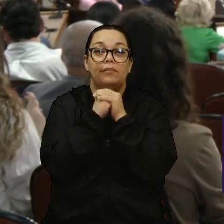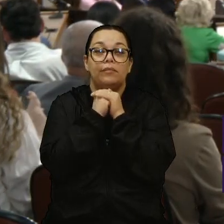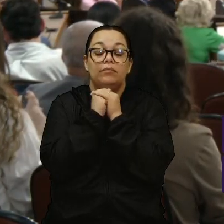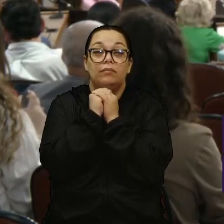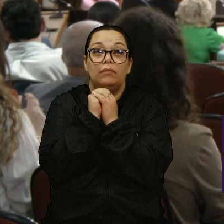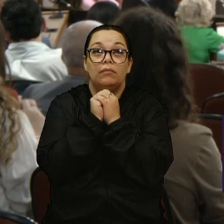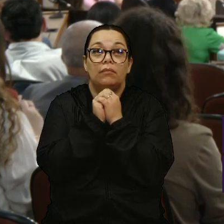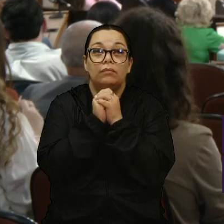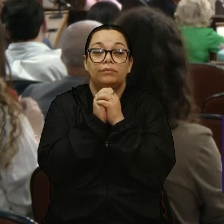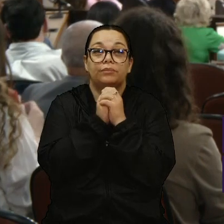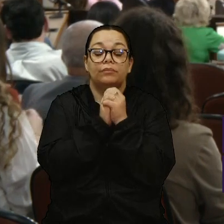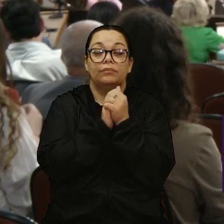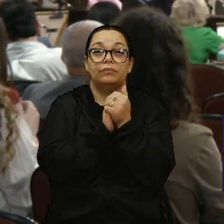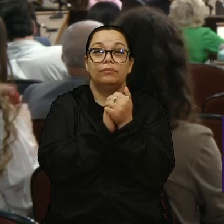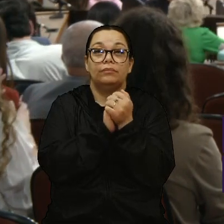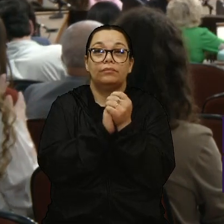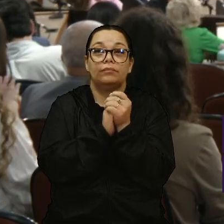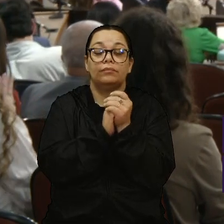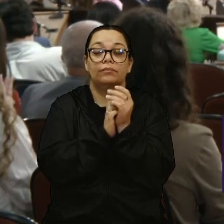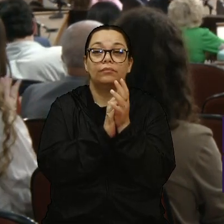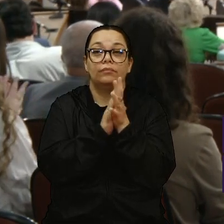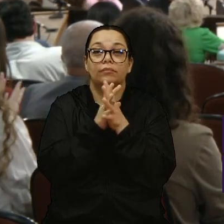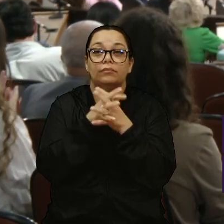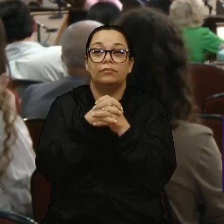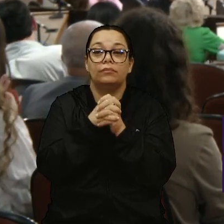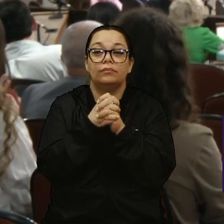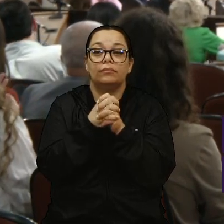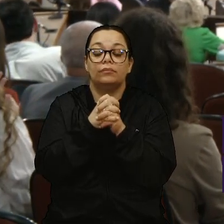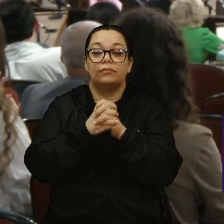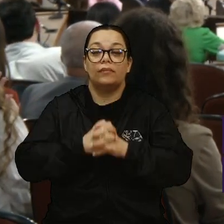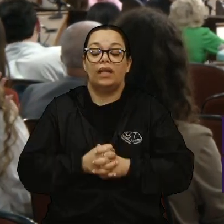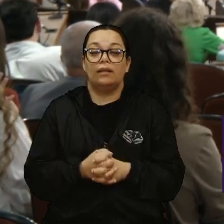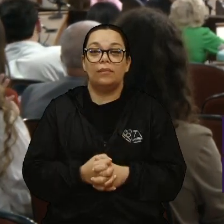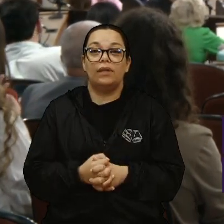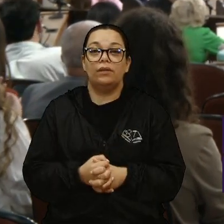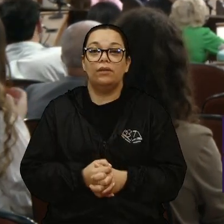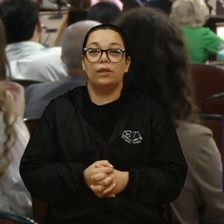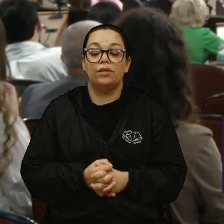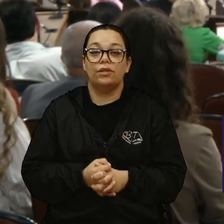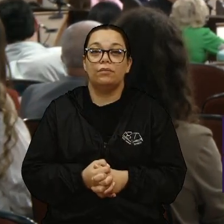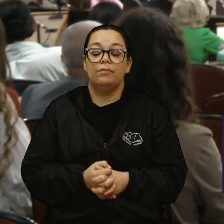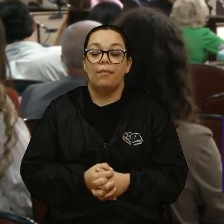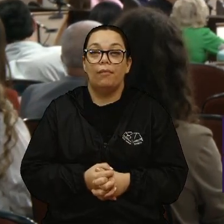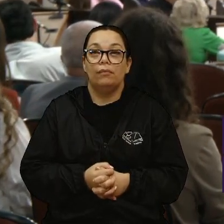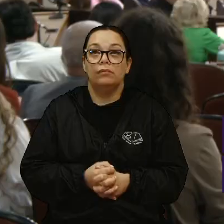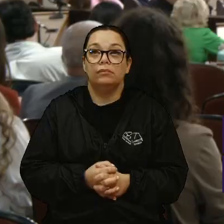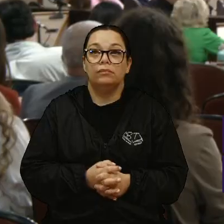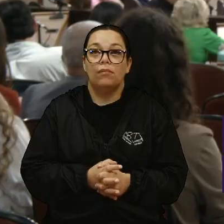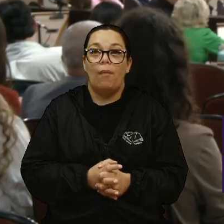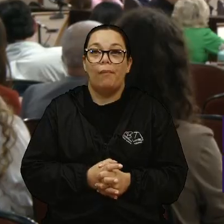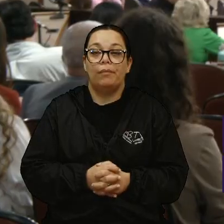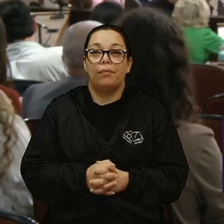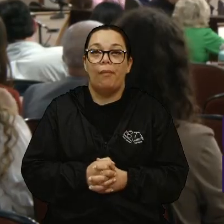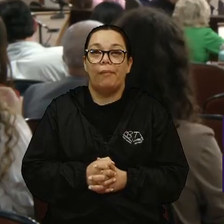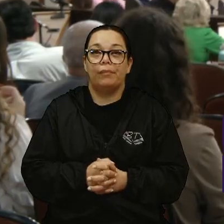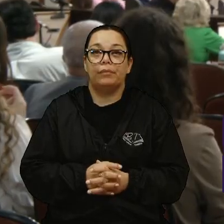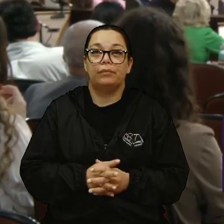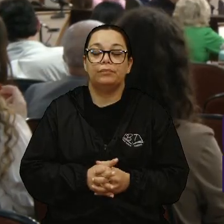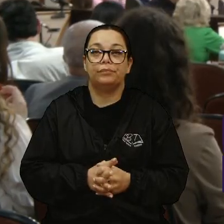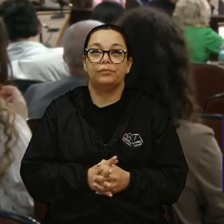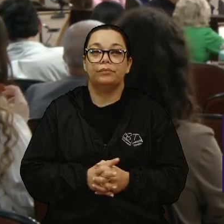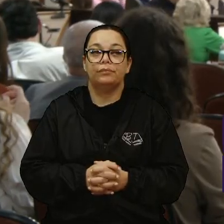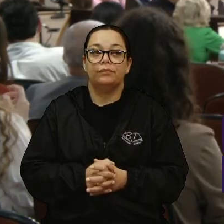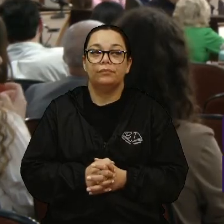Percy Vargas de Abreu e Lima para a professora do Serviço Social da Universidade de Caxias do Sul, Ana Maria